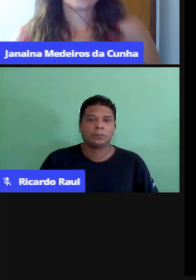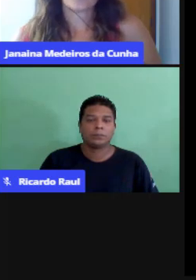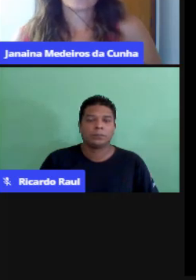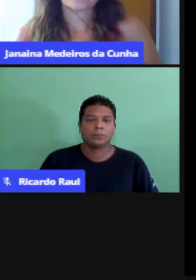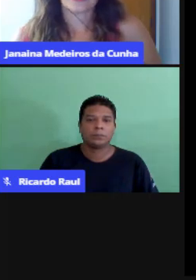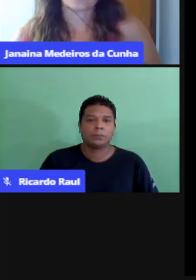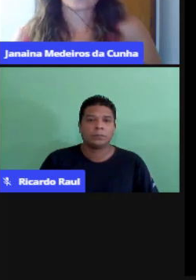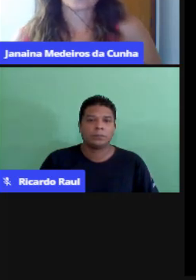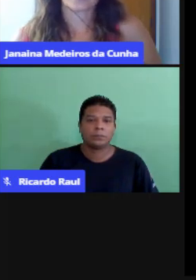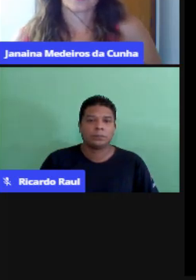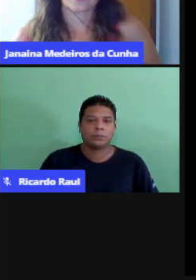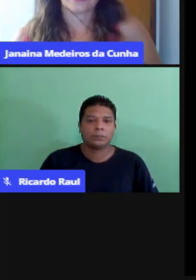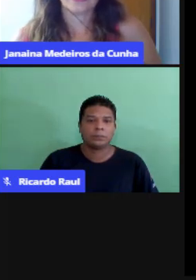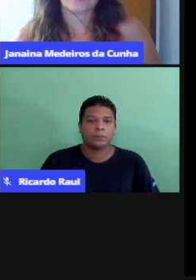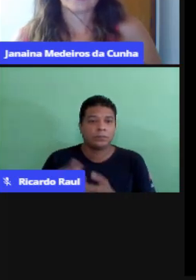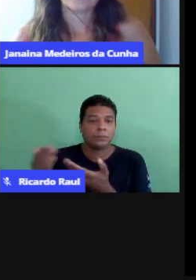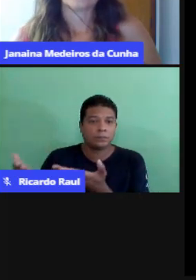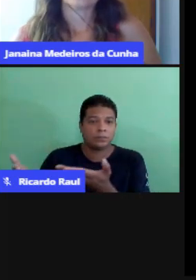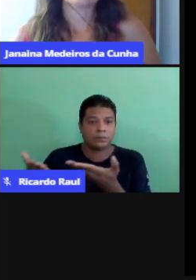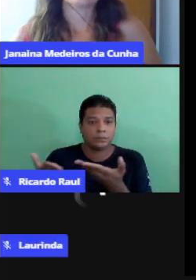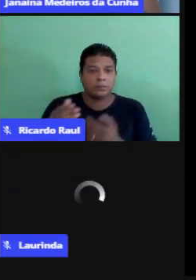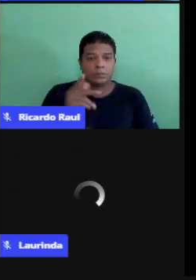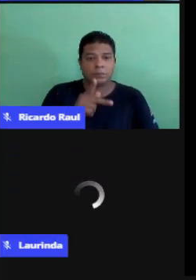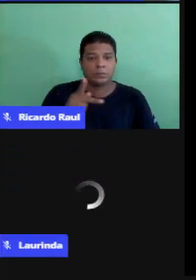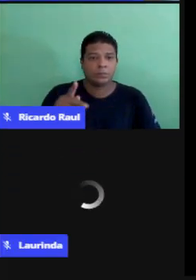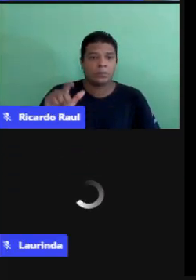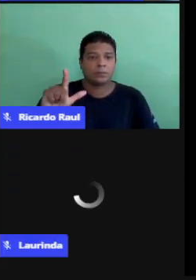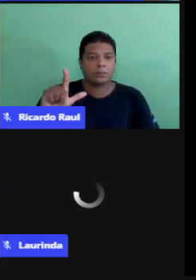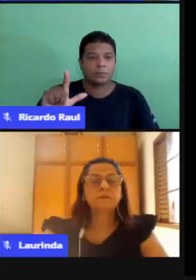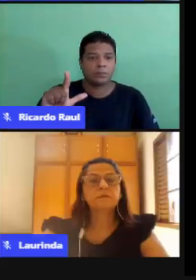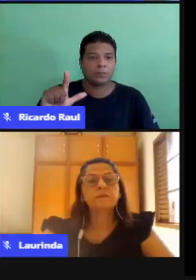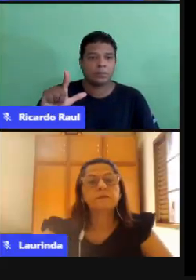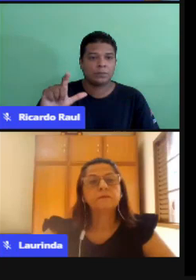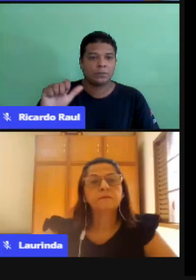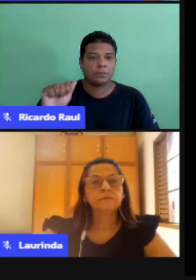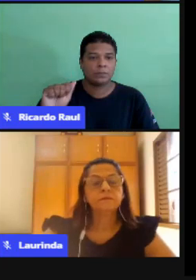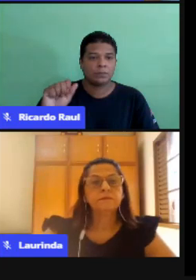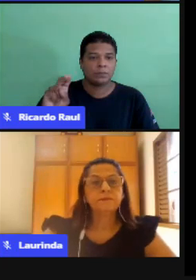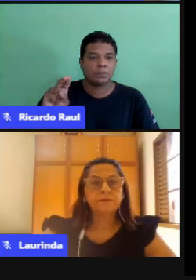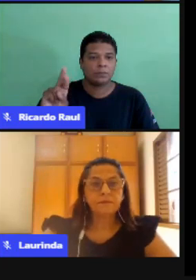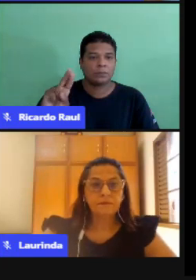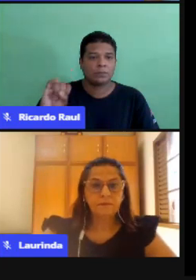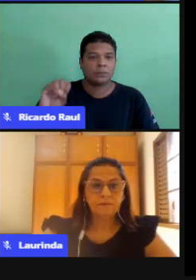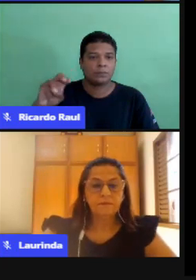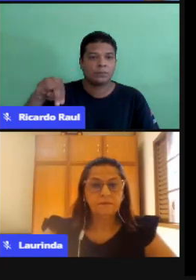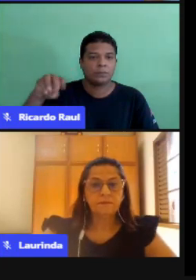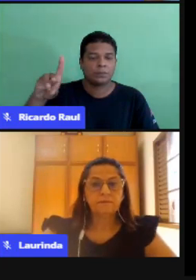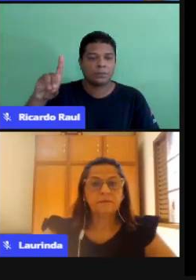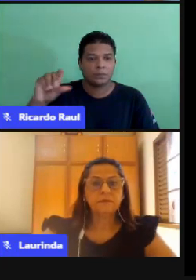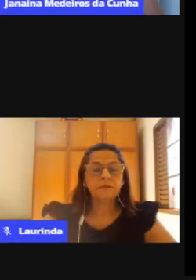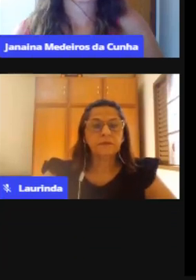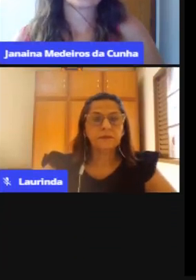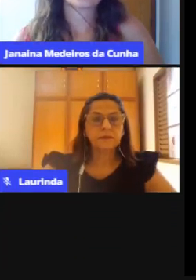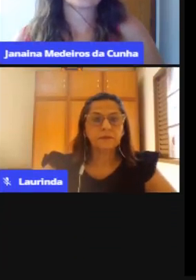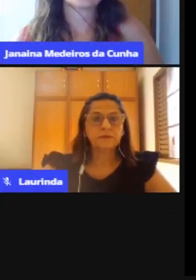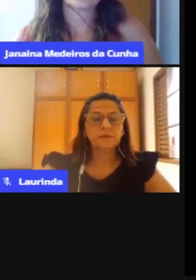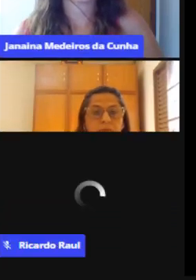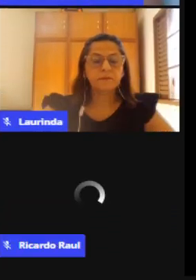Bom, agora eu vou convidar a professora Laurinda, que vai estar falando sobre esses instrumentos que